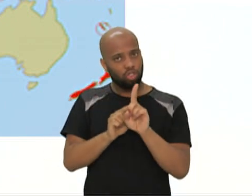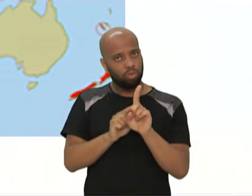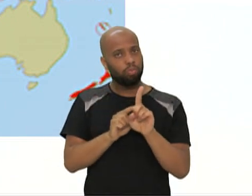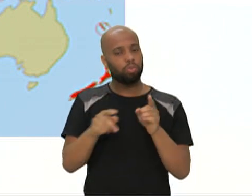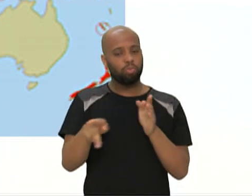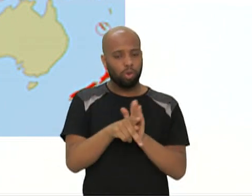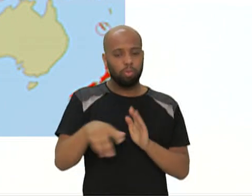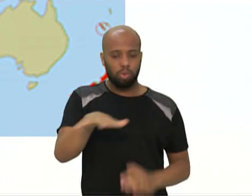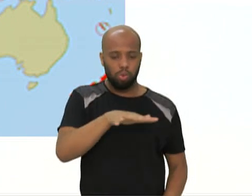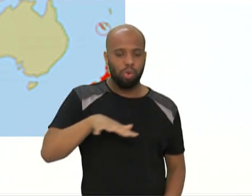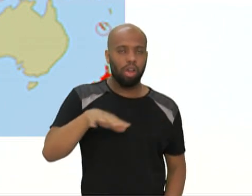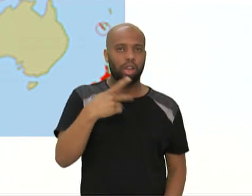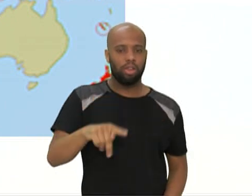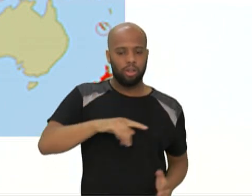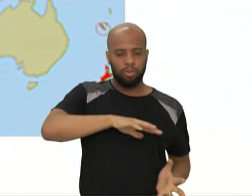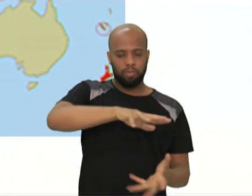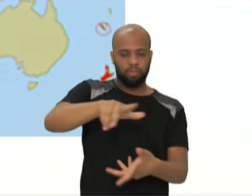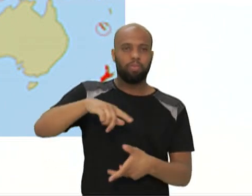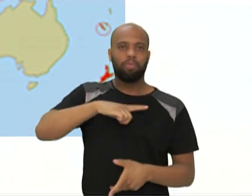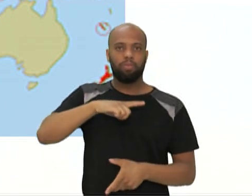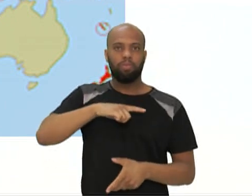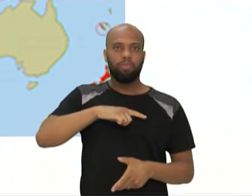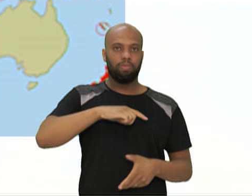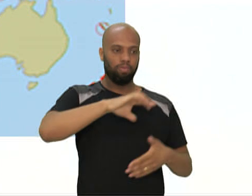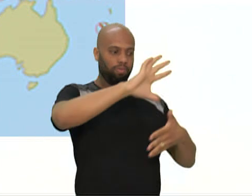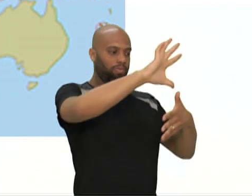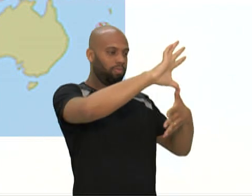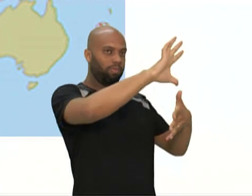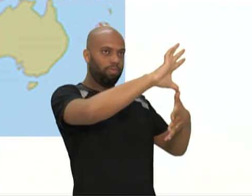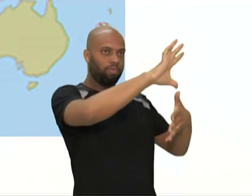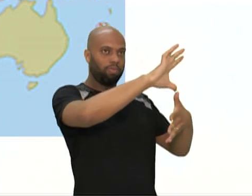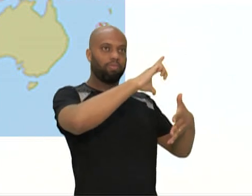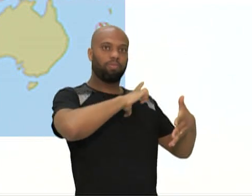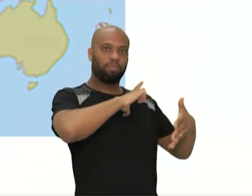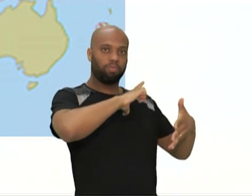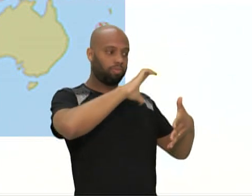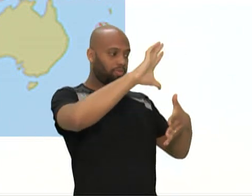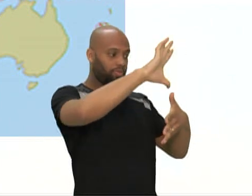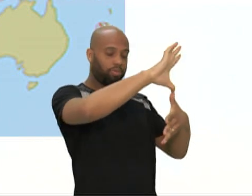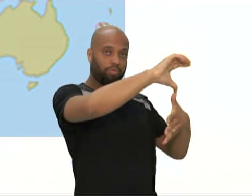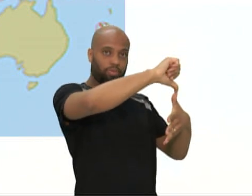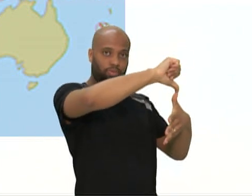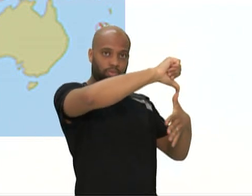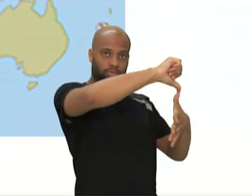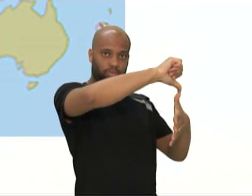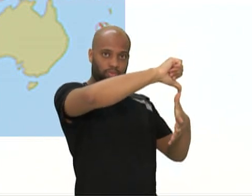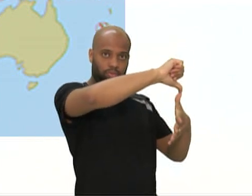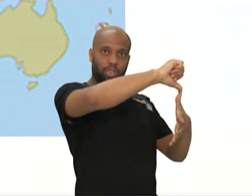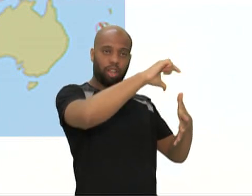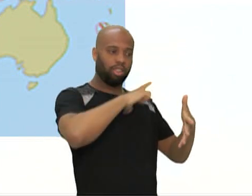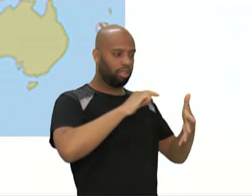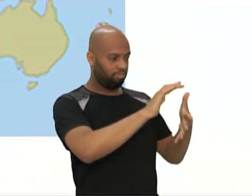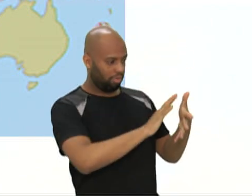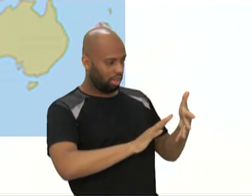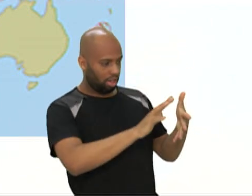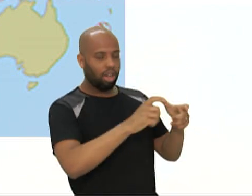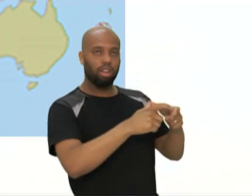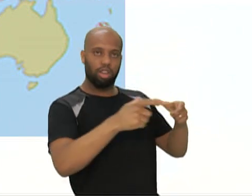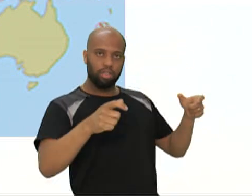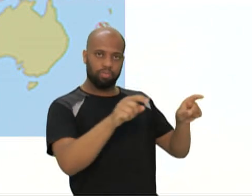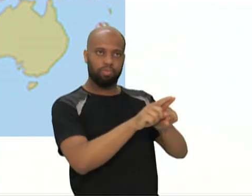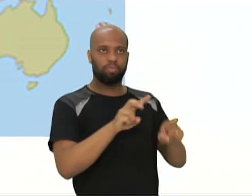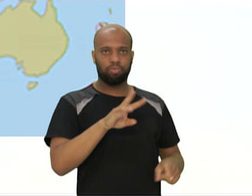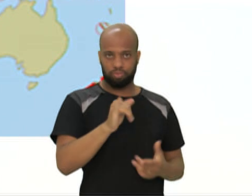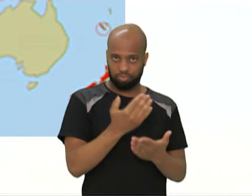do nosso planeta. Nós temos ali no continente americano, na América do Sul, nós temos ali uma área bastante grande que nós vamos